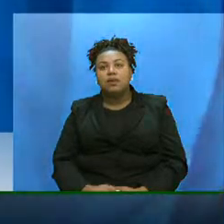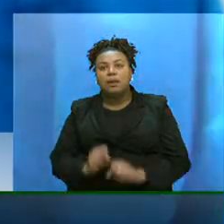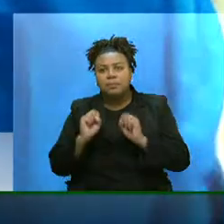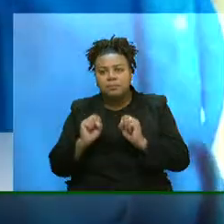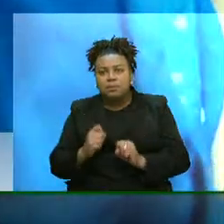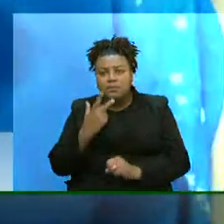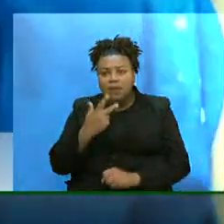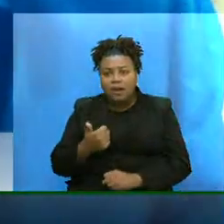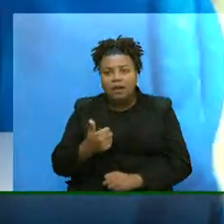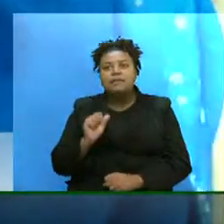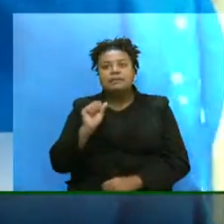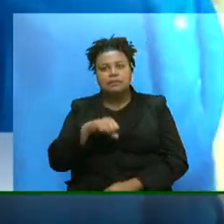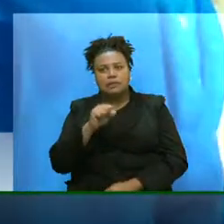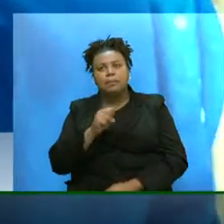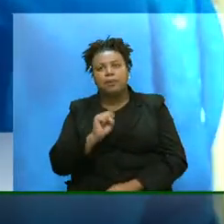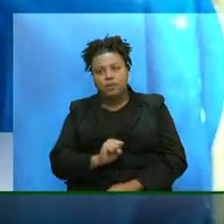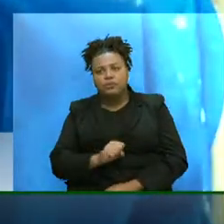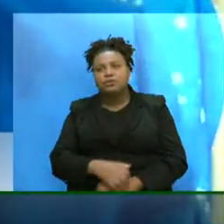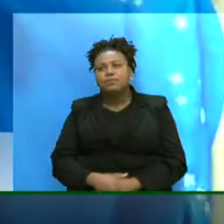posso falar? Sim, senhor.